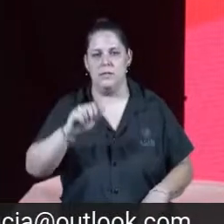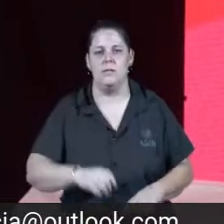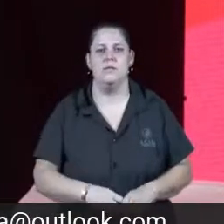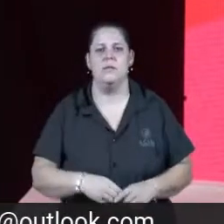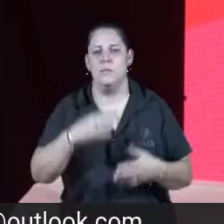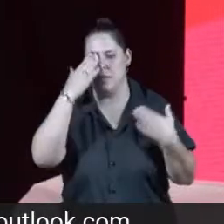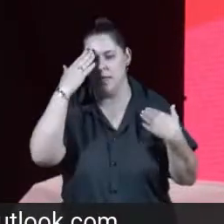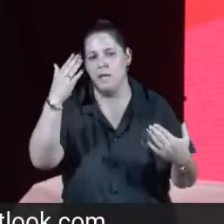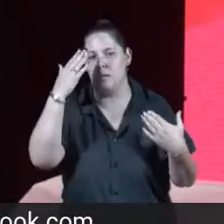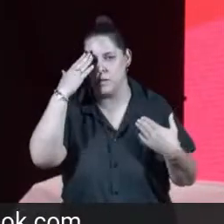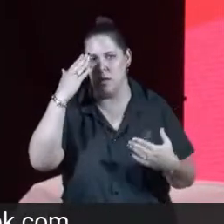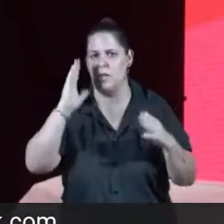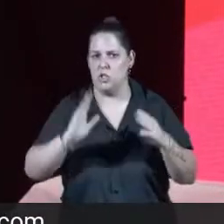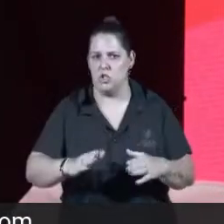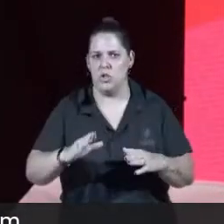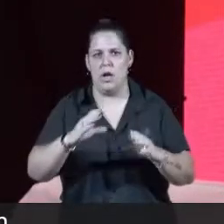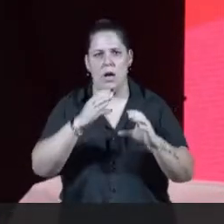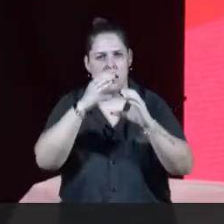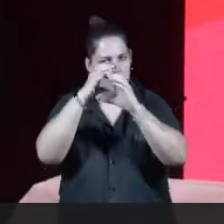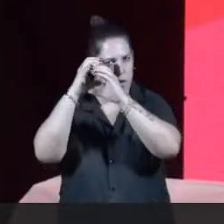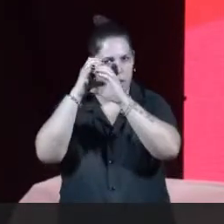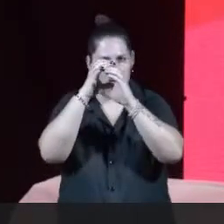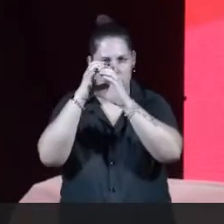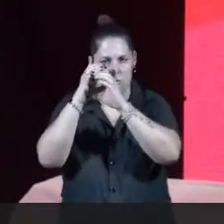Nós já estamos ao vivo?